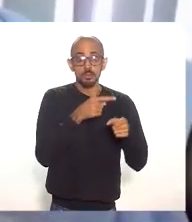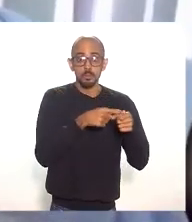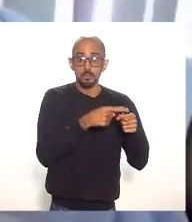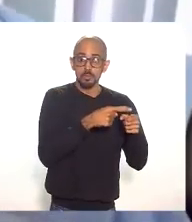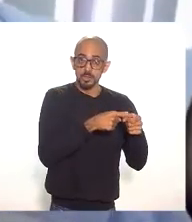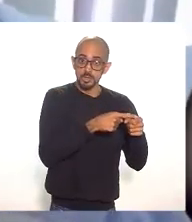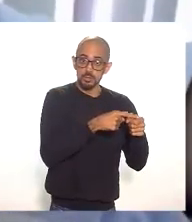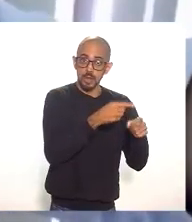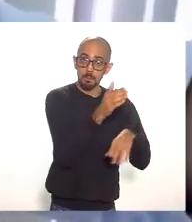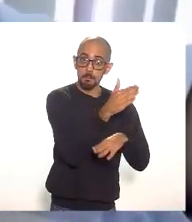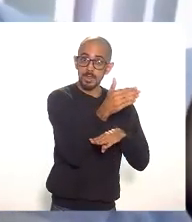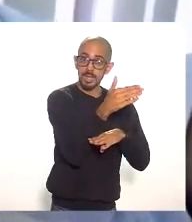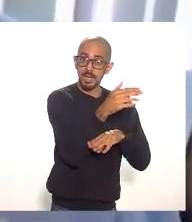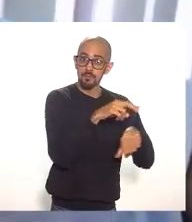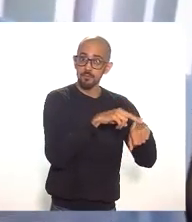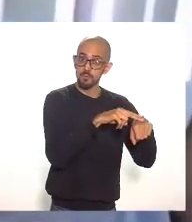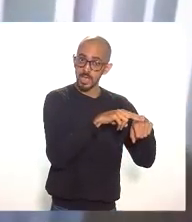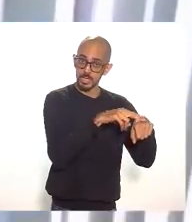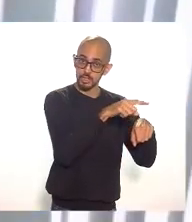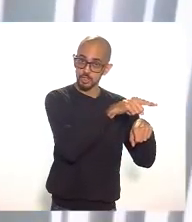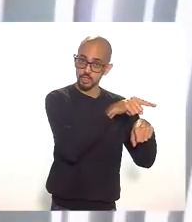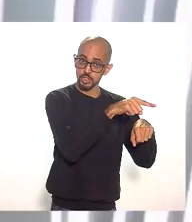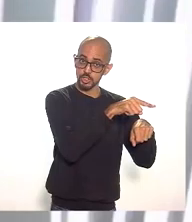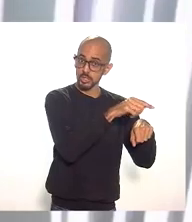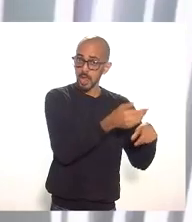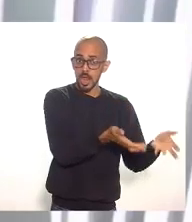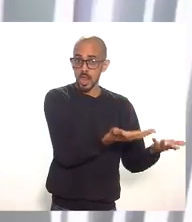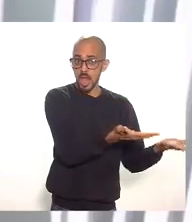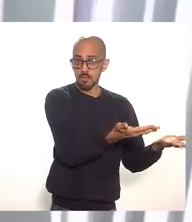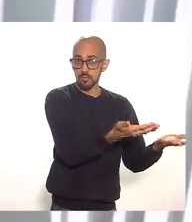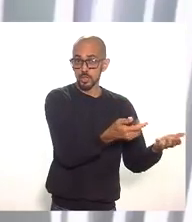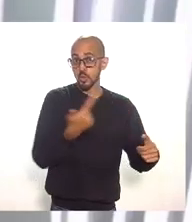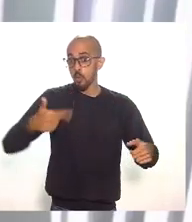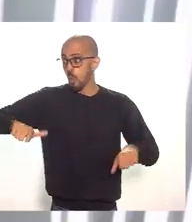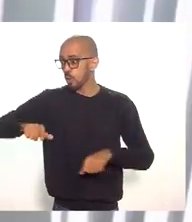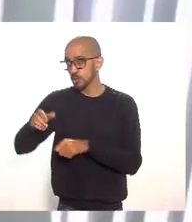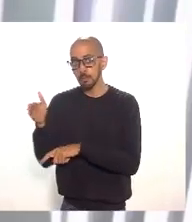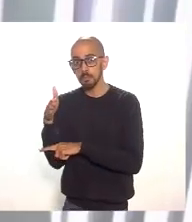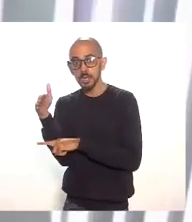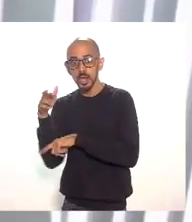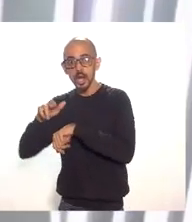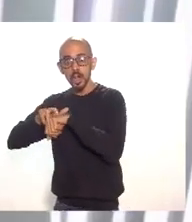verde, portanto, com risco muito baixo, e um município que se encontra em bandeira roxa,